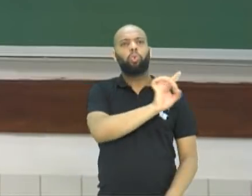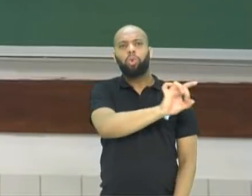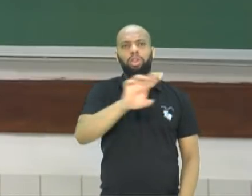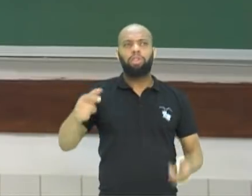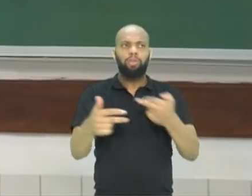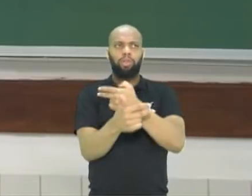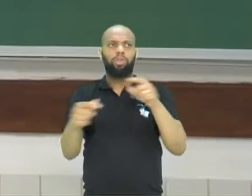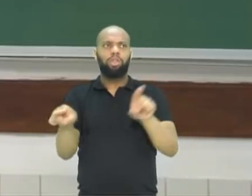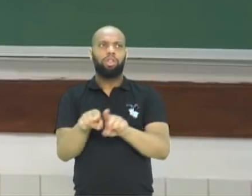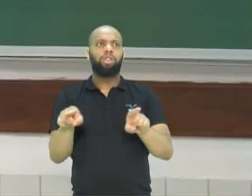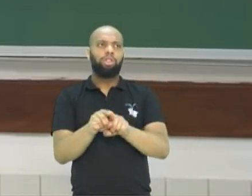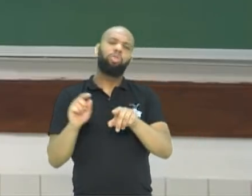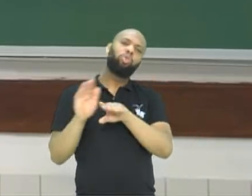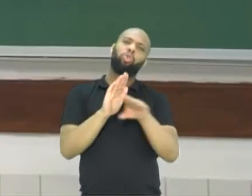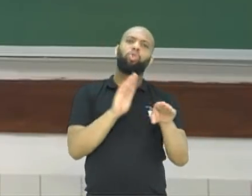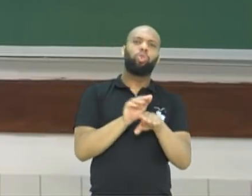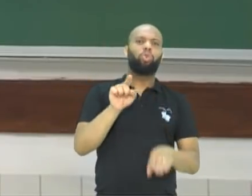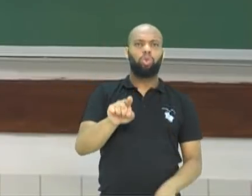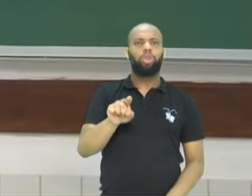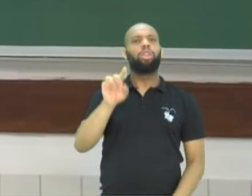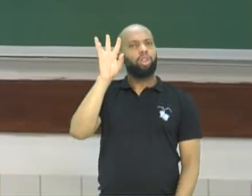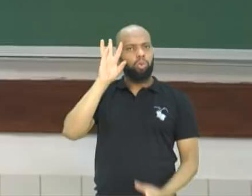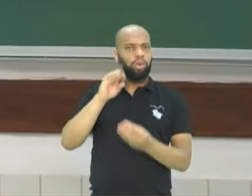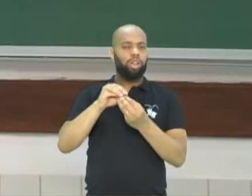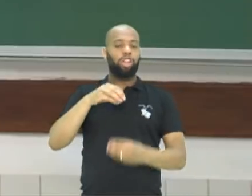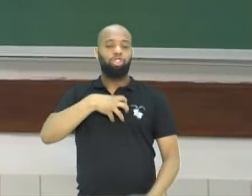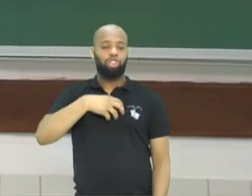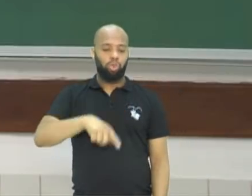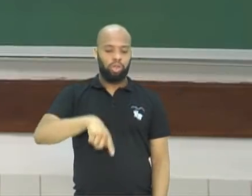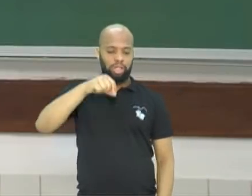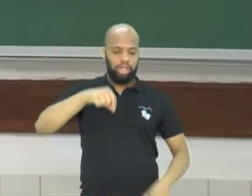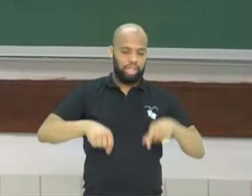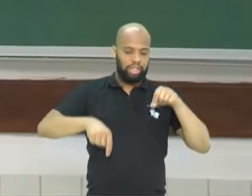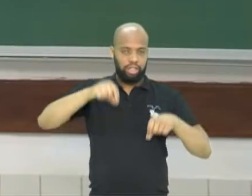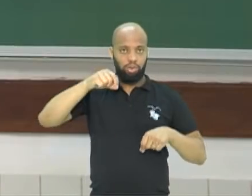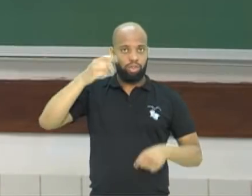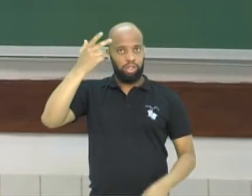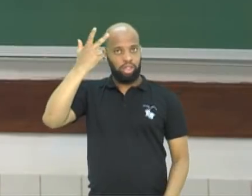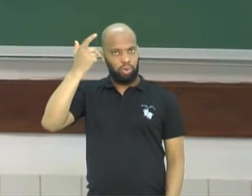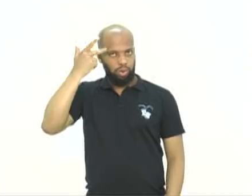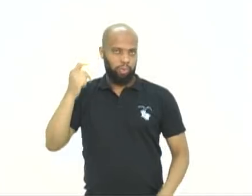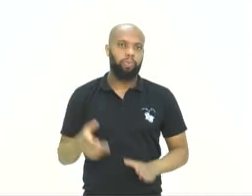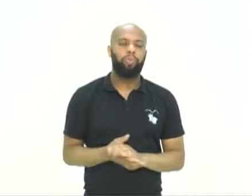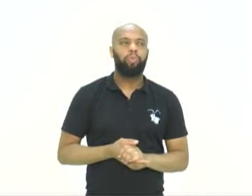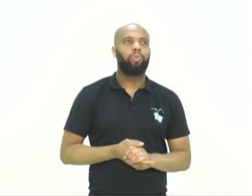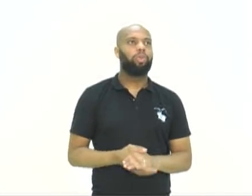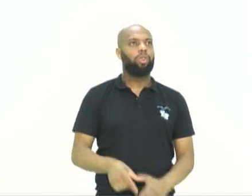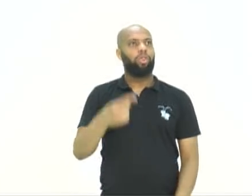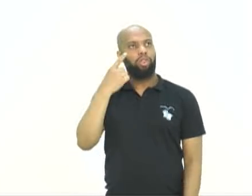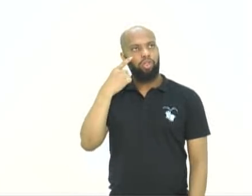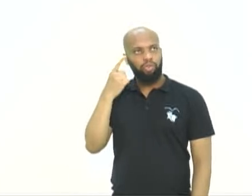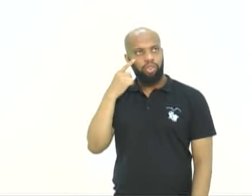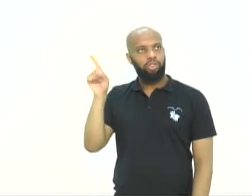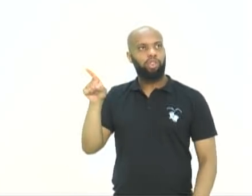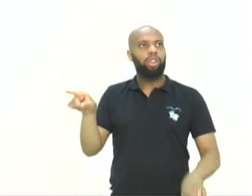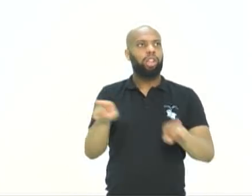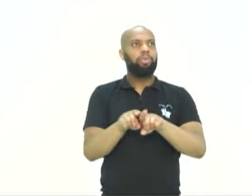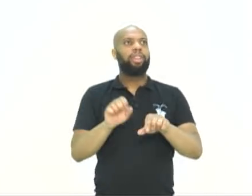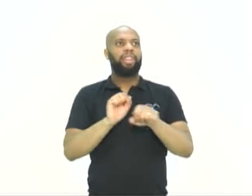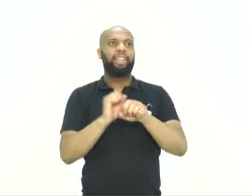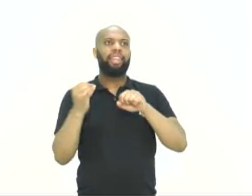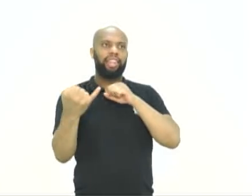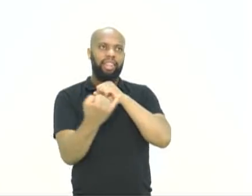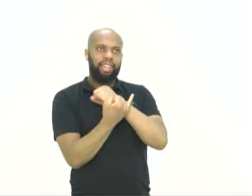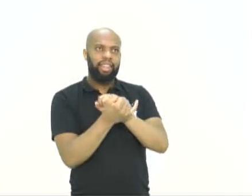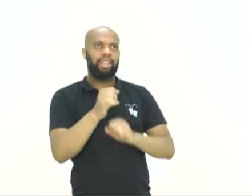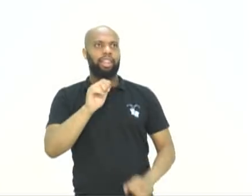dessas coisas ajudou ele na teoria da seleção natural. Aqui, pessoal, em Galápagos, também nas